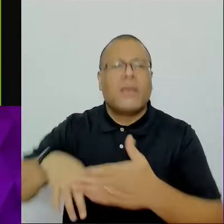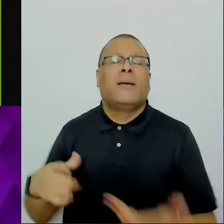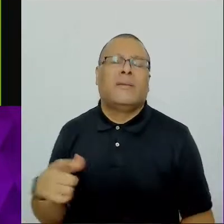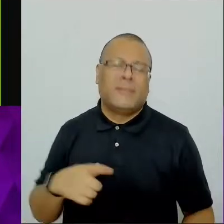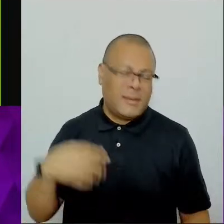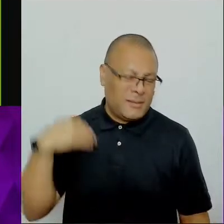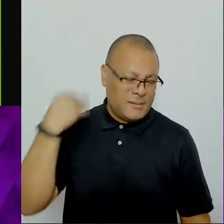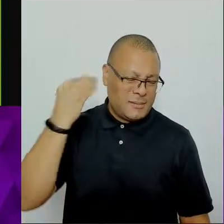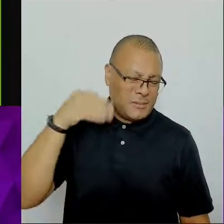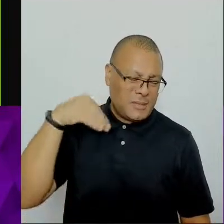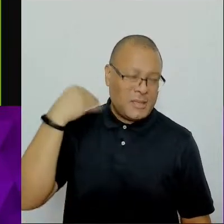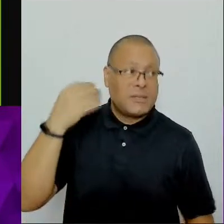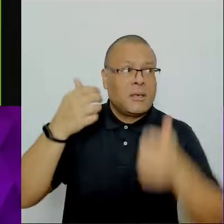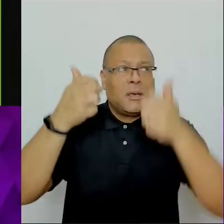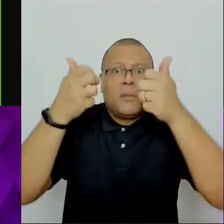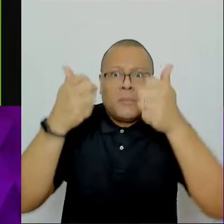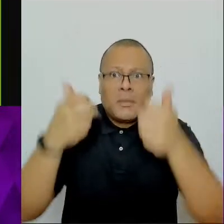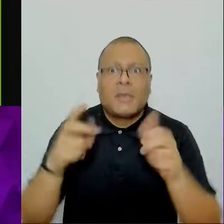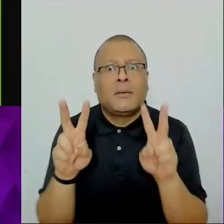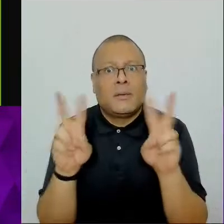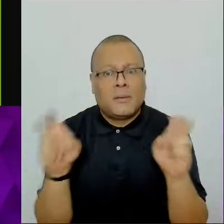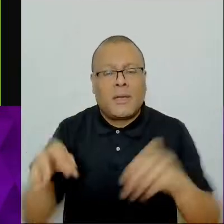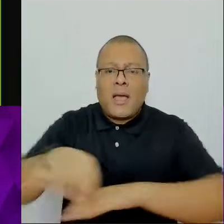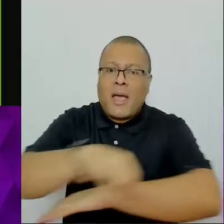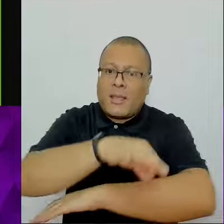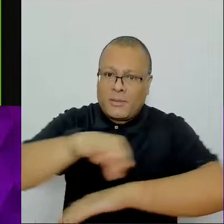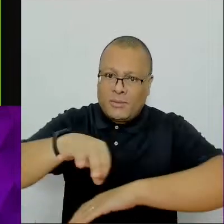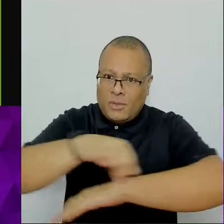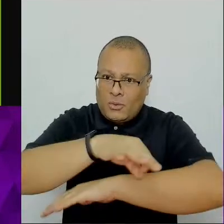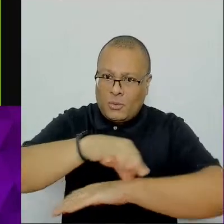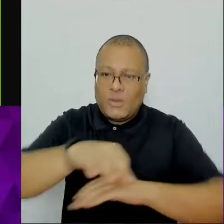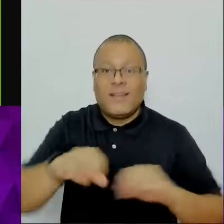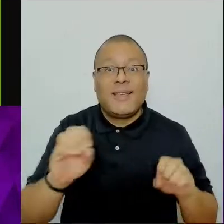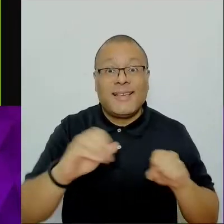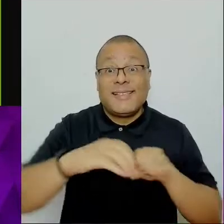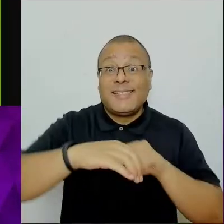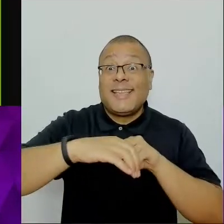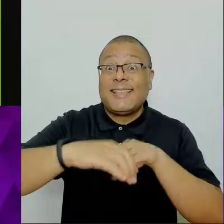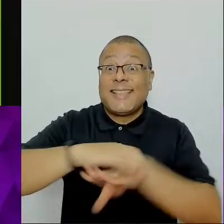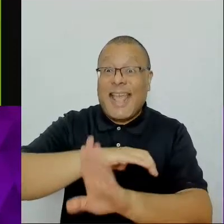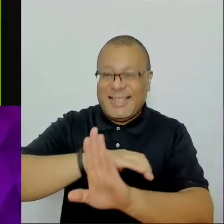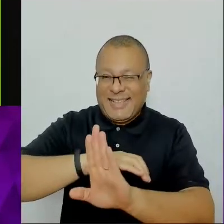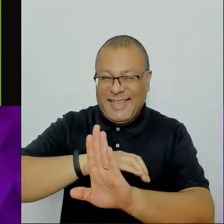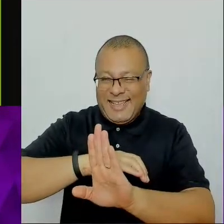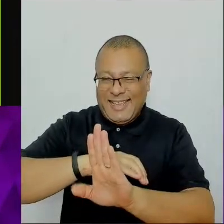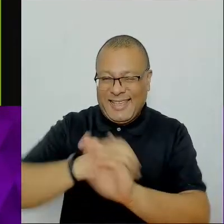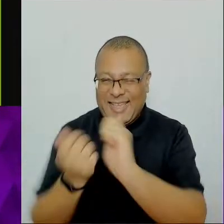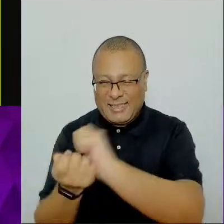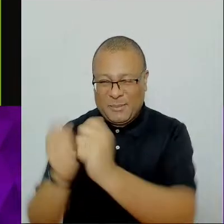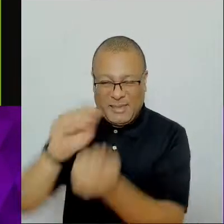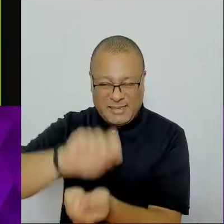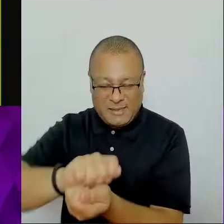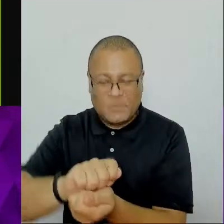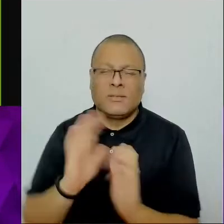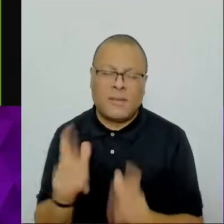propriedade para falar sobre o assunto, sobre arquitetura hexagonal. Nós trabalhamos já com isso há muito tempo